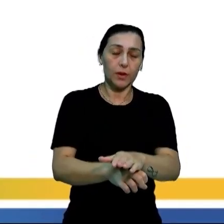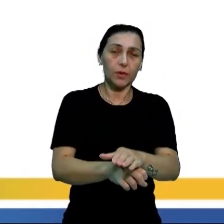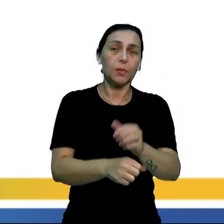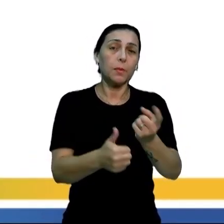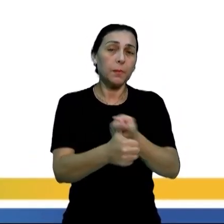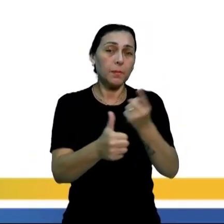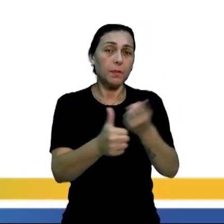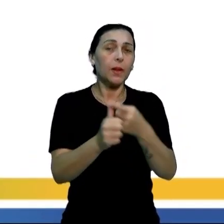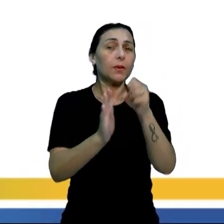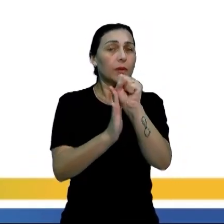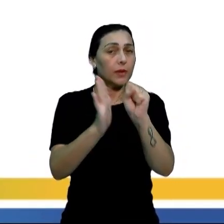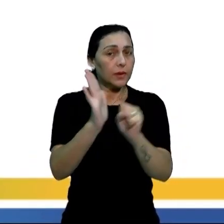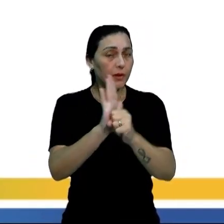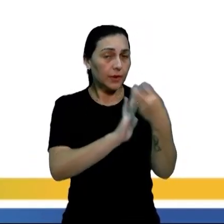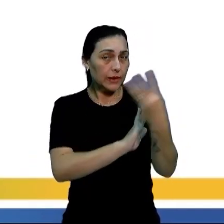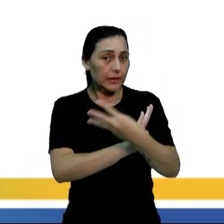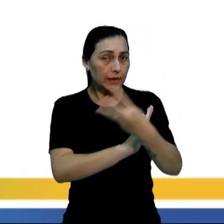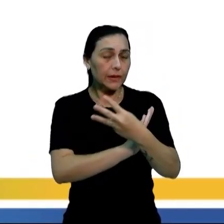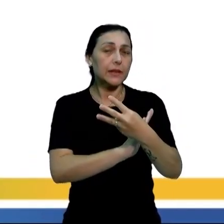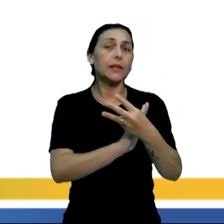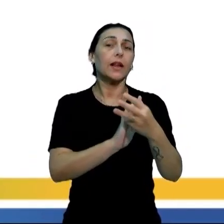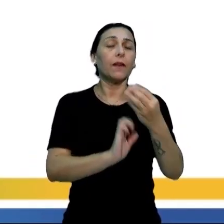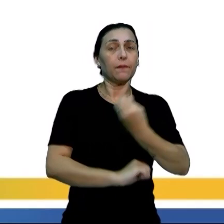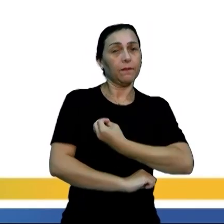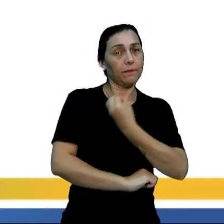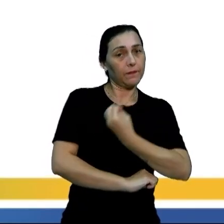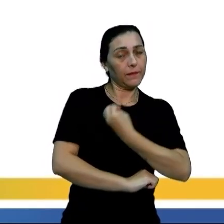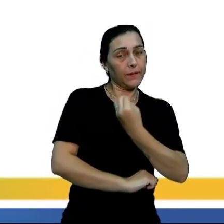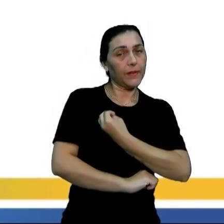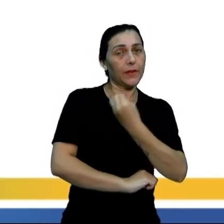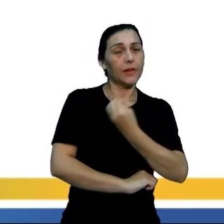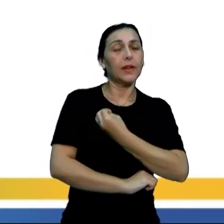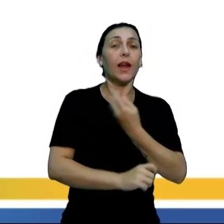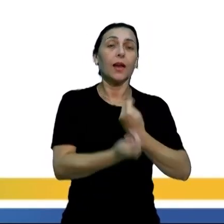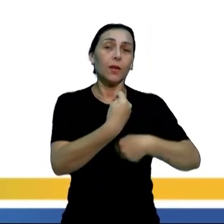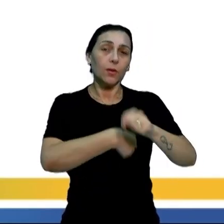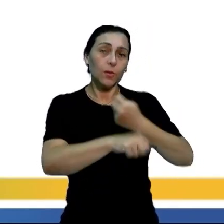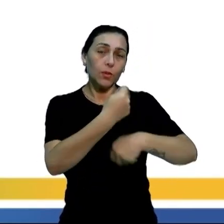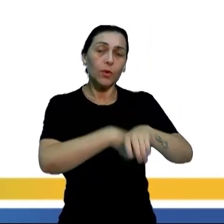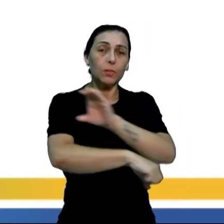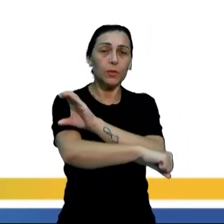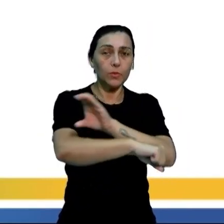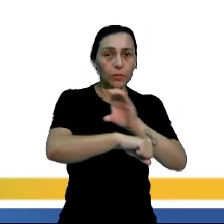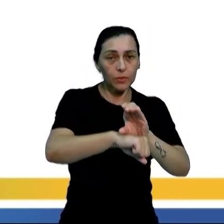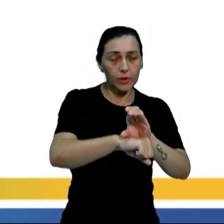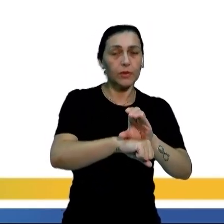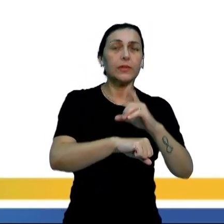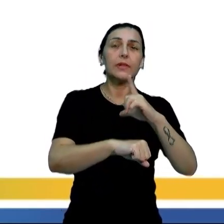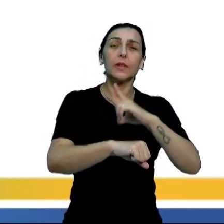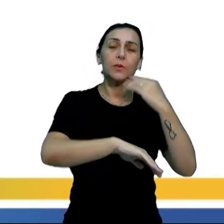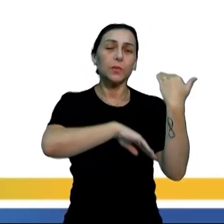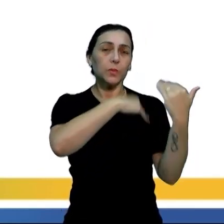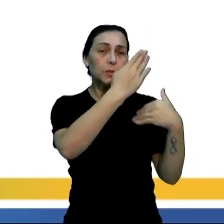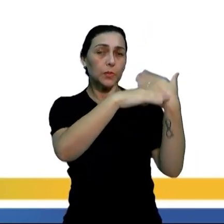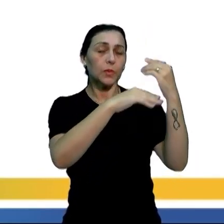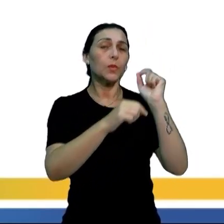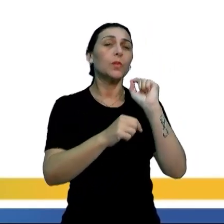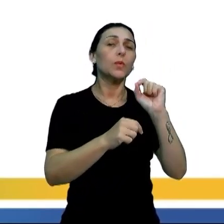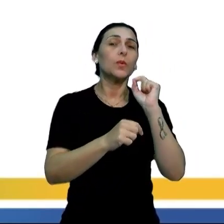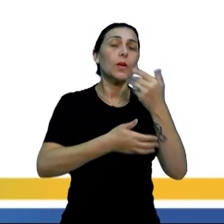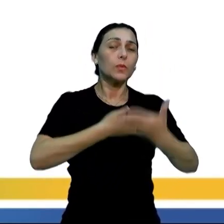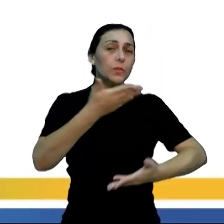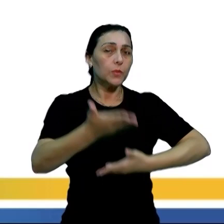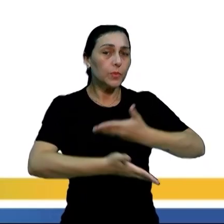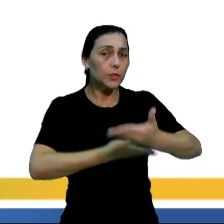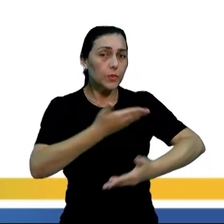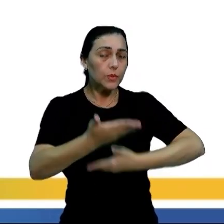do Brasil, a vida social e, consequentemente, a esfera econômica e cultural desenvolveram-se em torno da